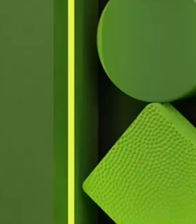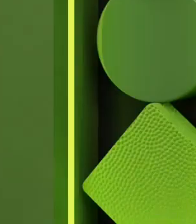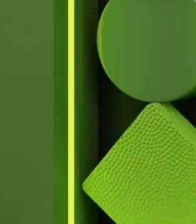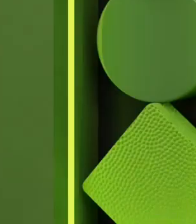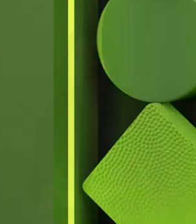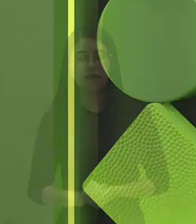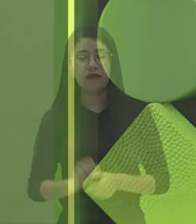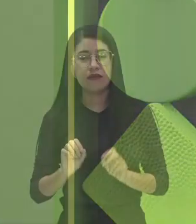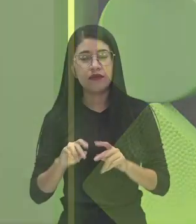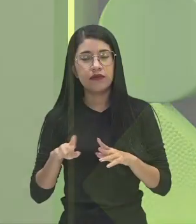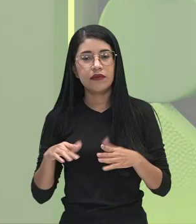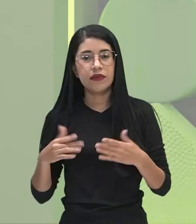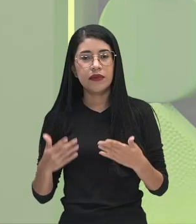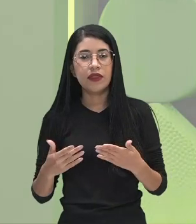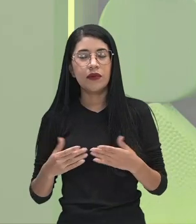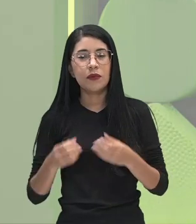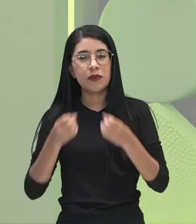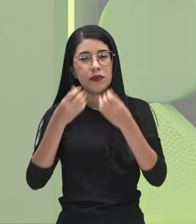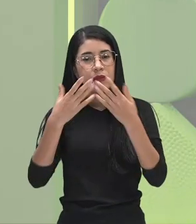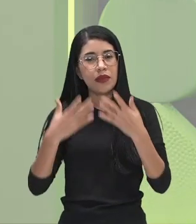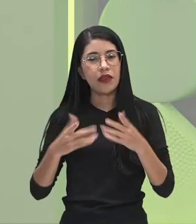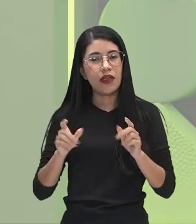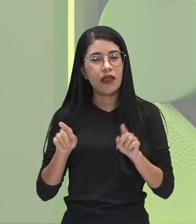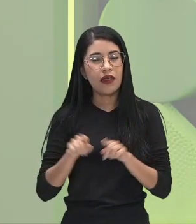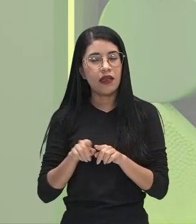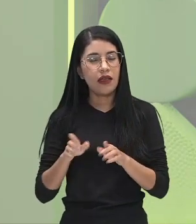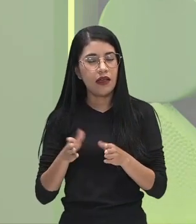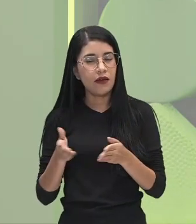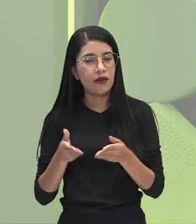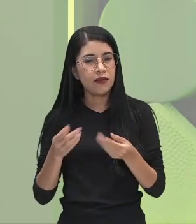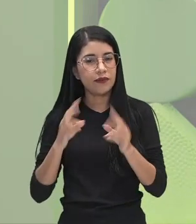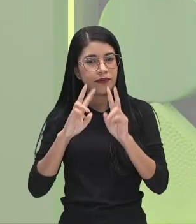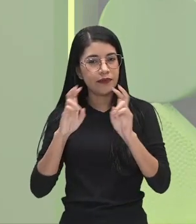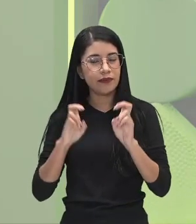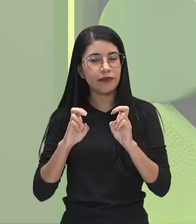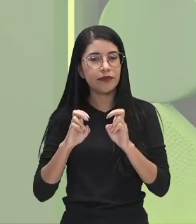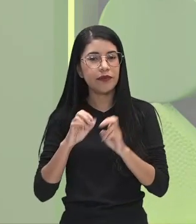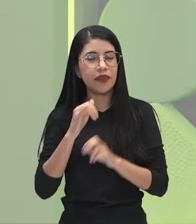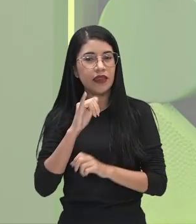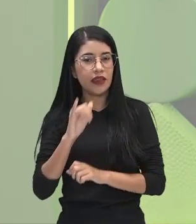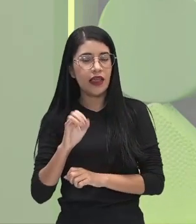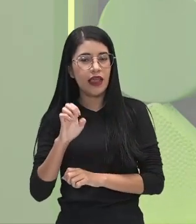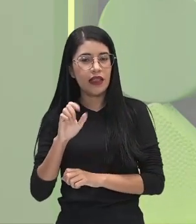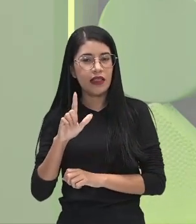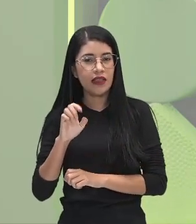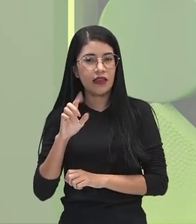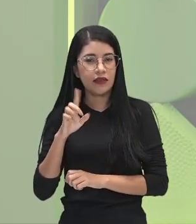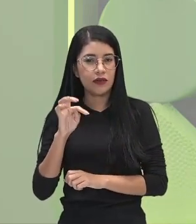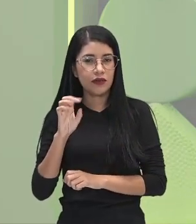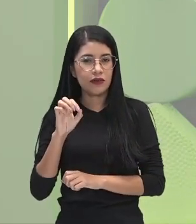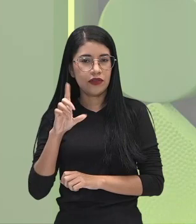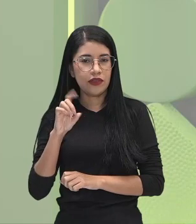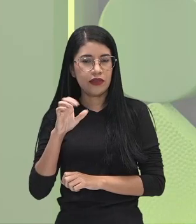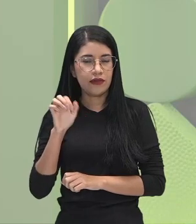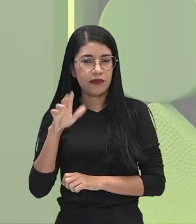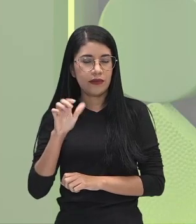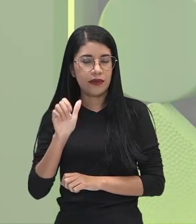Muito bem, pessoal. Vamos falar então sobre a eletrodinâmica, certo? Nós temos aí o conceito para você, olha só.